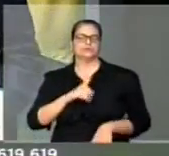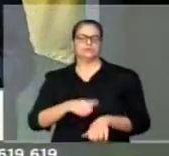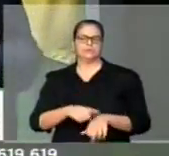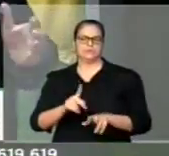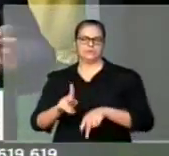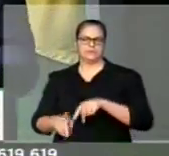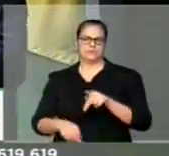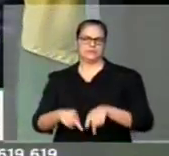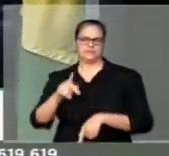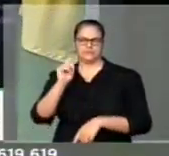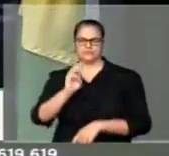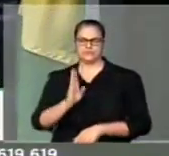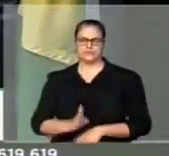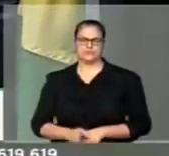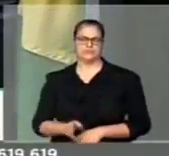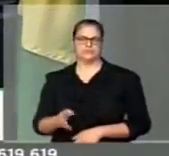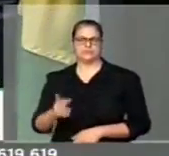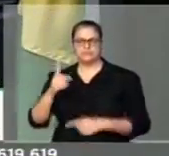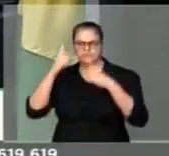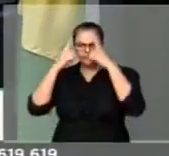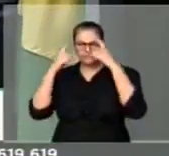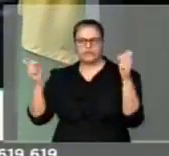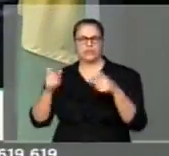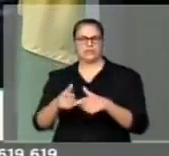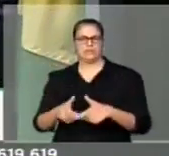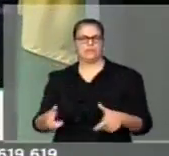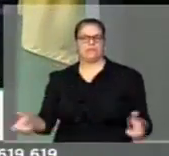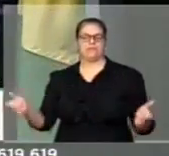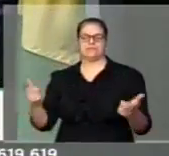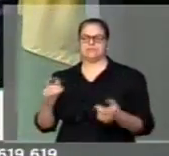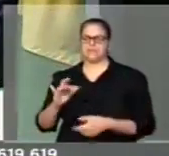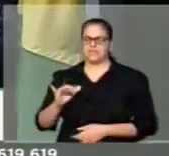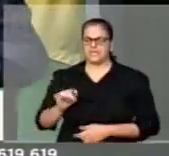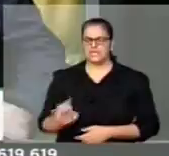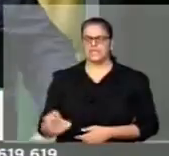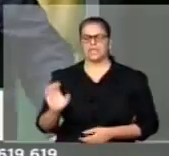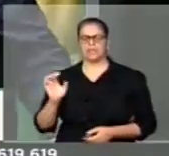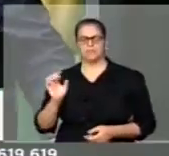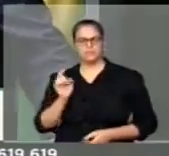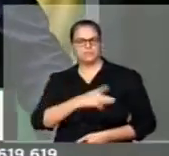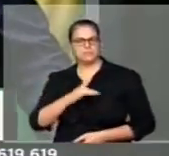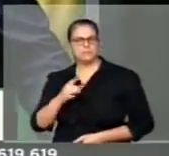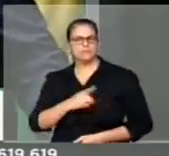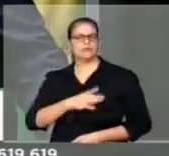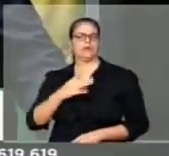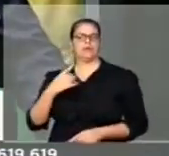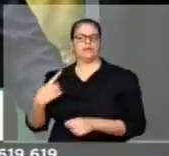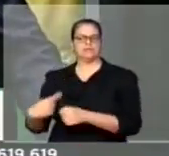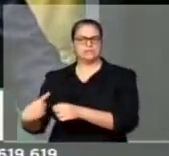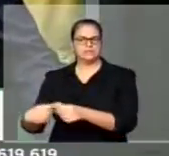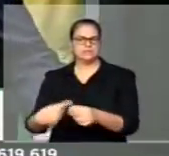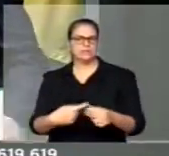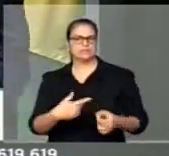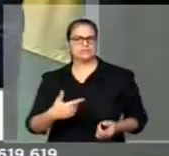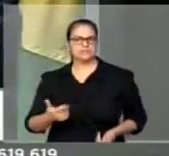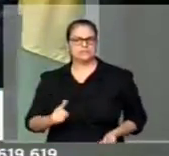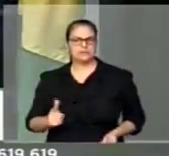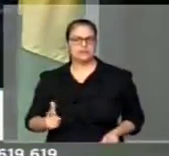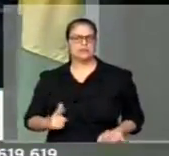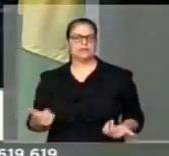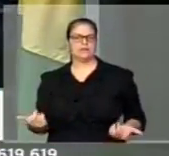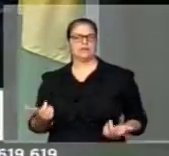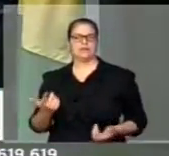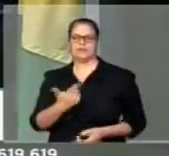brasileira. Desde o crescimento da violência, da criminalidade, do medo que permeia as cidades brasileiras, a falta